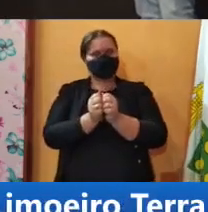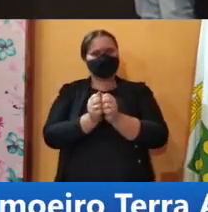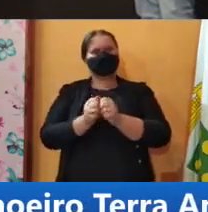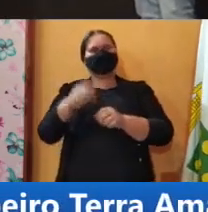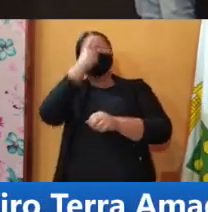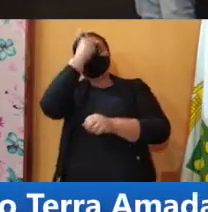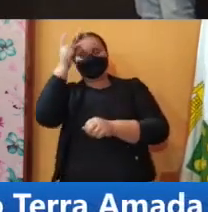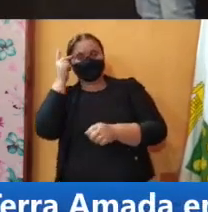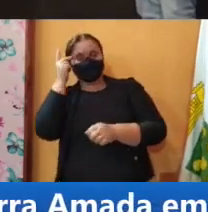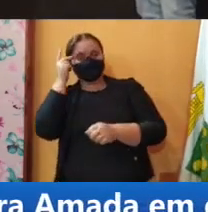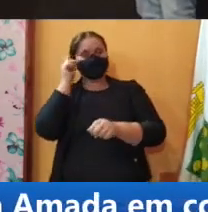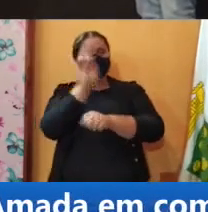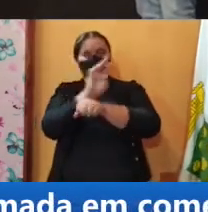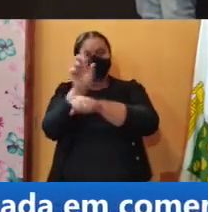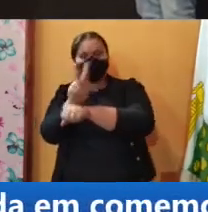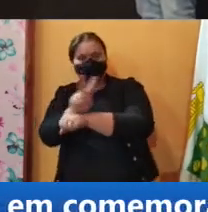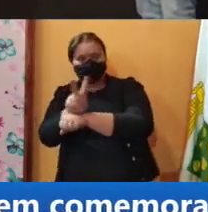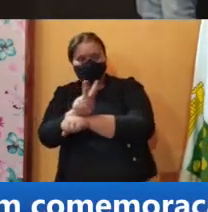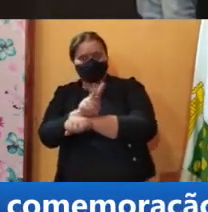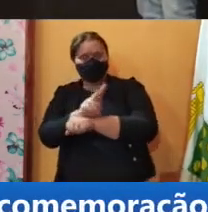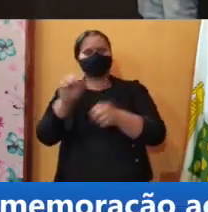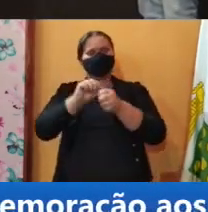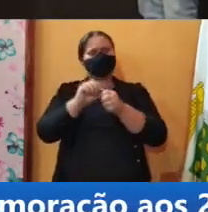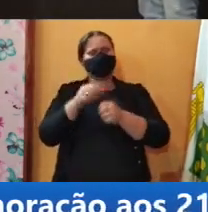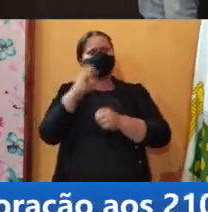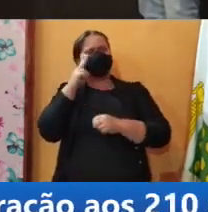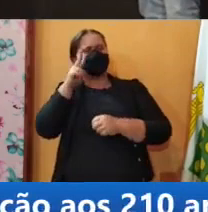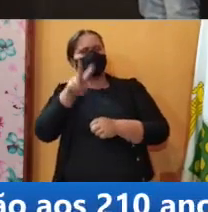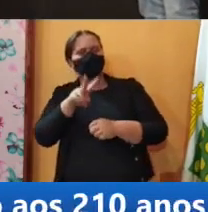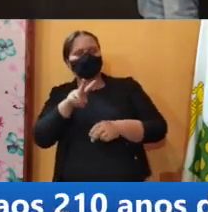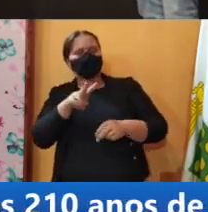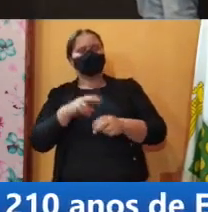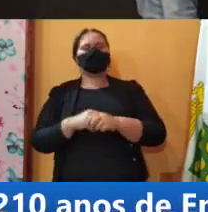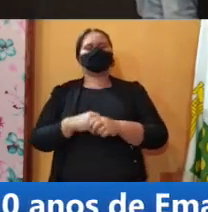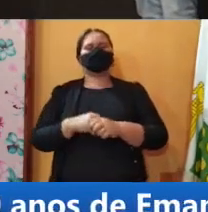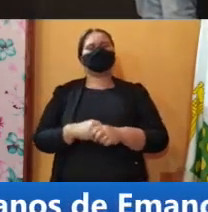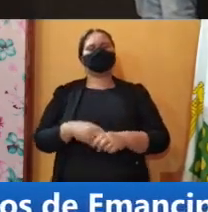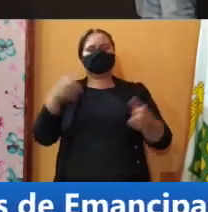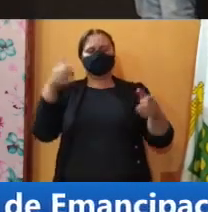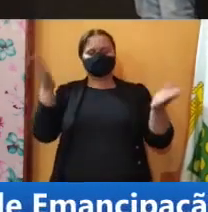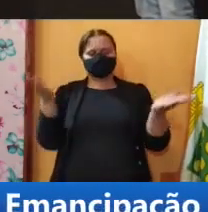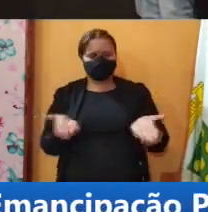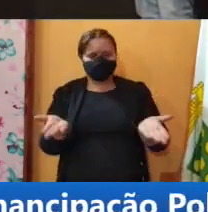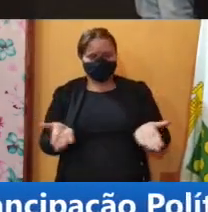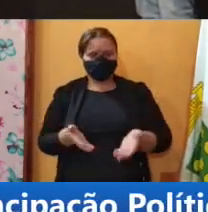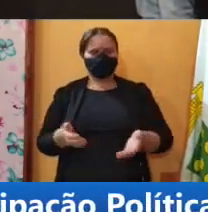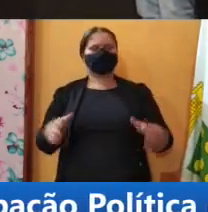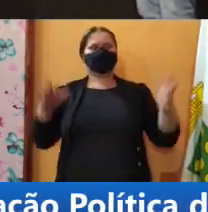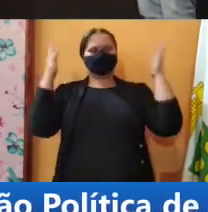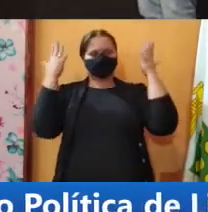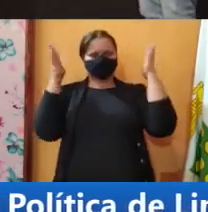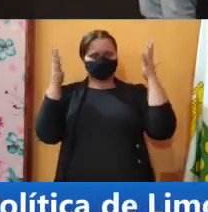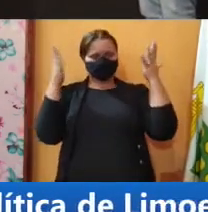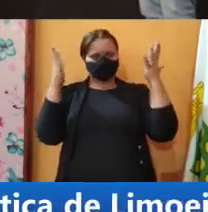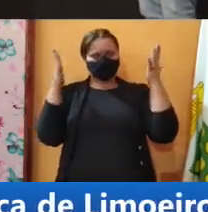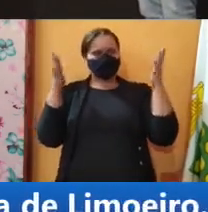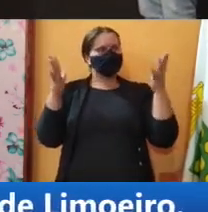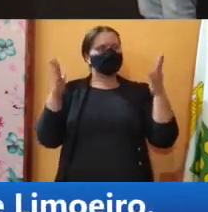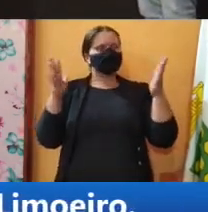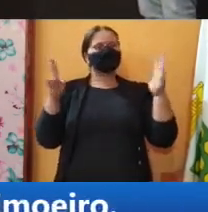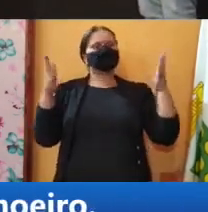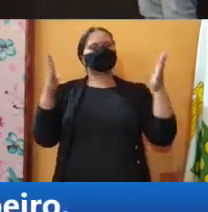gente que ele não conseguiu gravar o dele. Mas o olhar dele por Limoeiro estava aqui, em cada artista desse, que ele